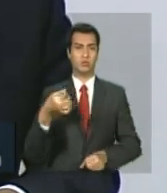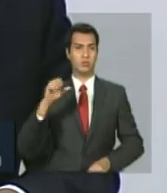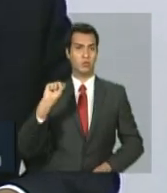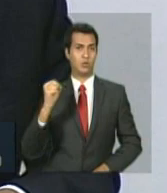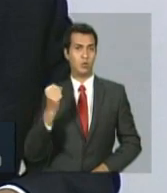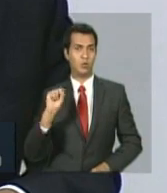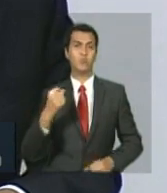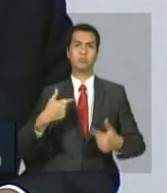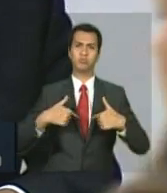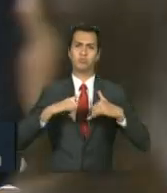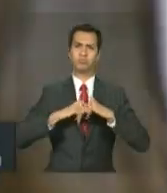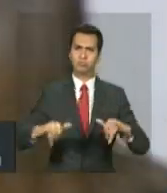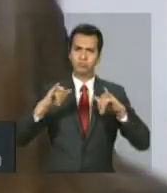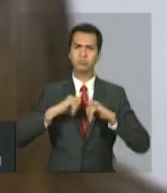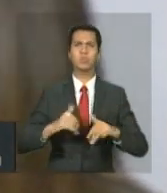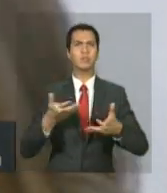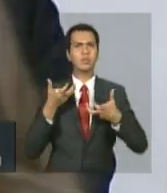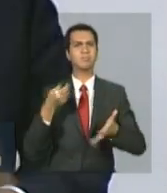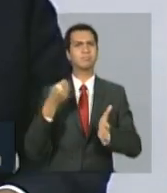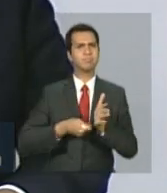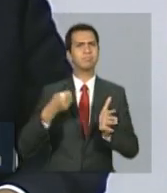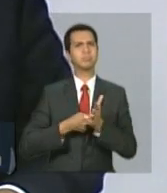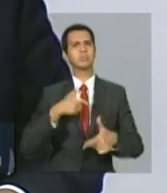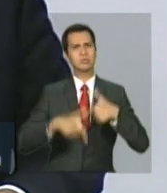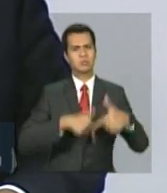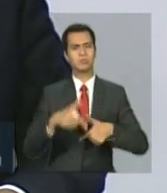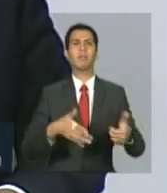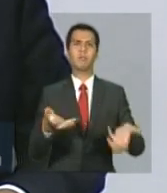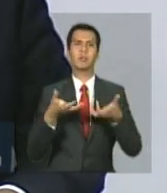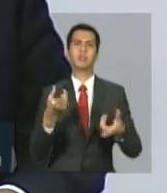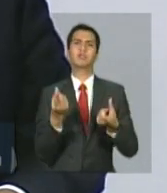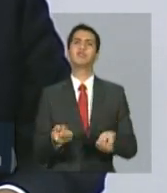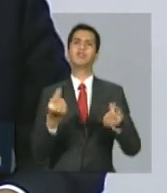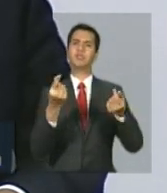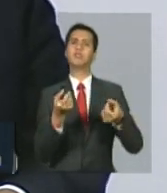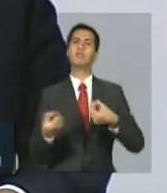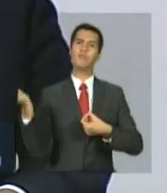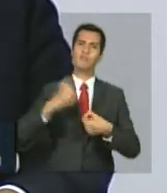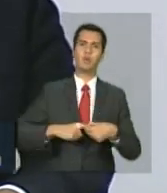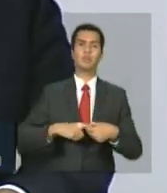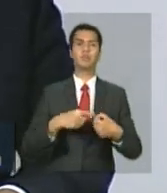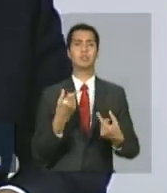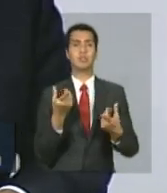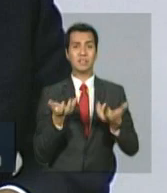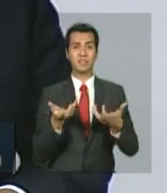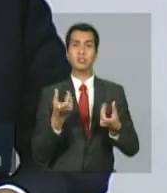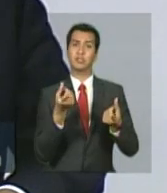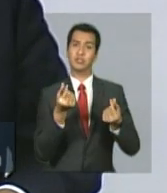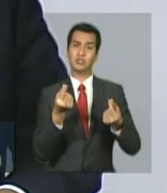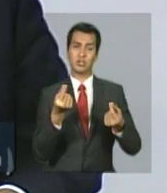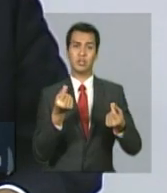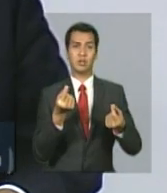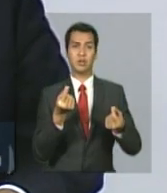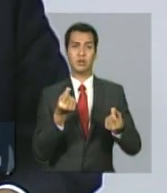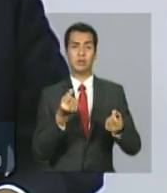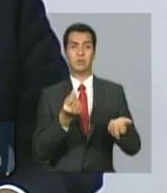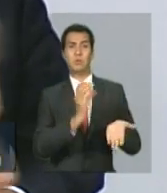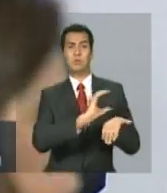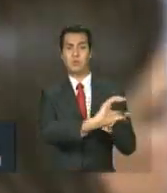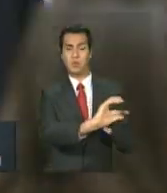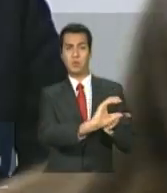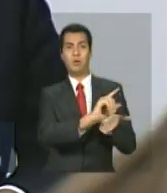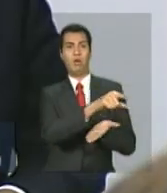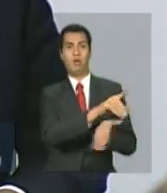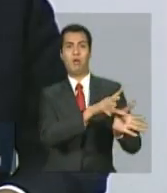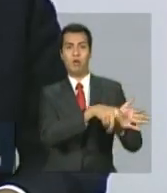2008, quando nós exigimos a devolução do dinheiro público, é porque nós queremos combater o desvio do dinheiro público. Quem combate